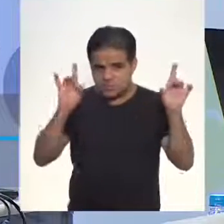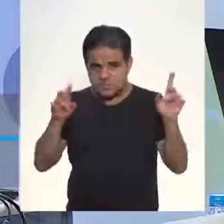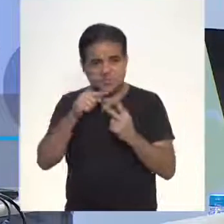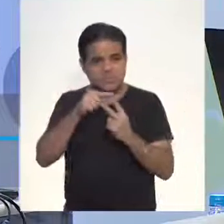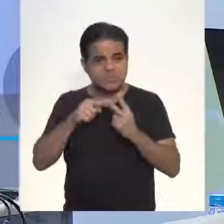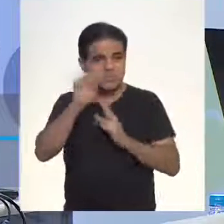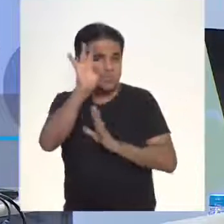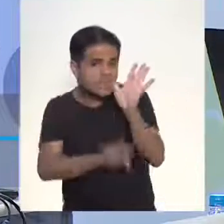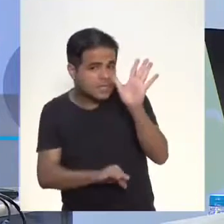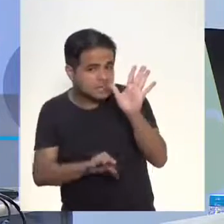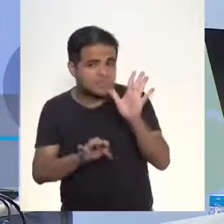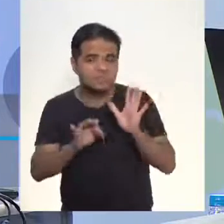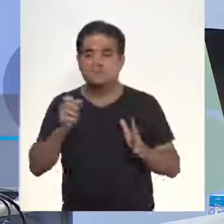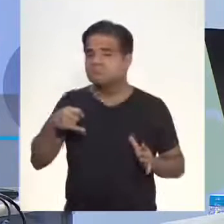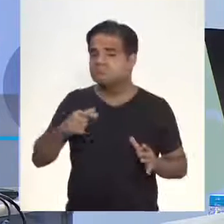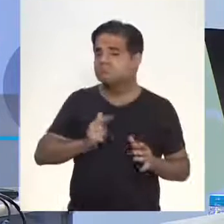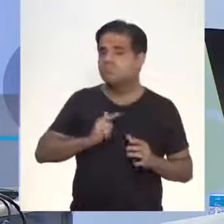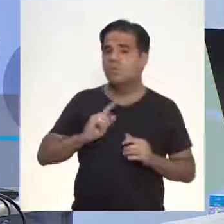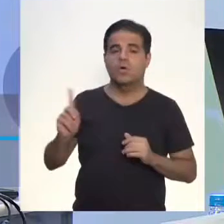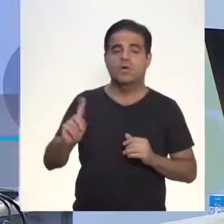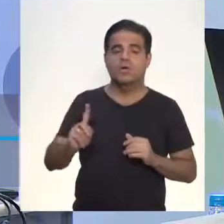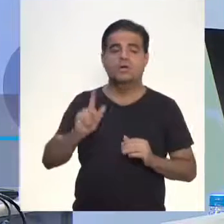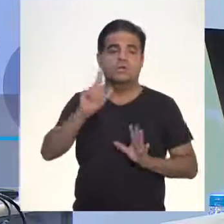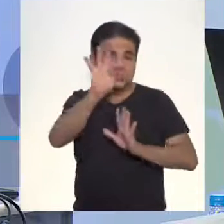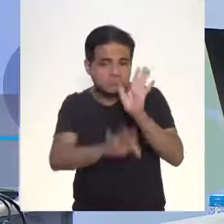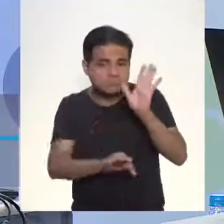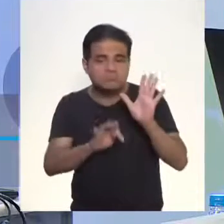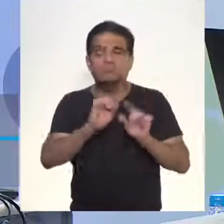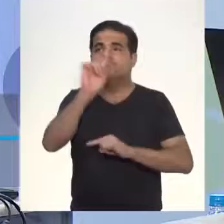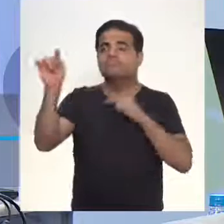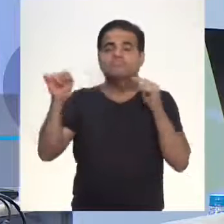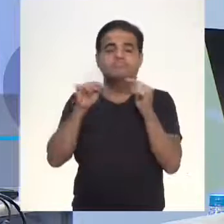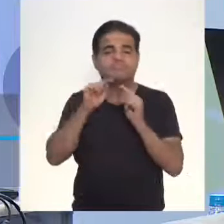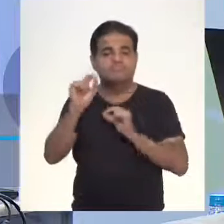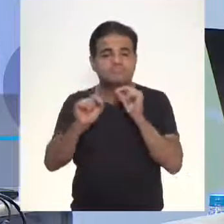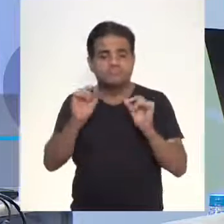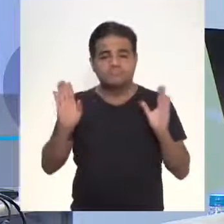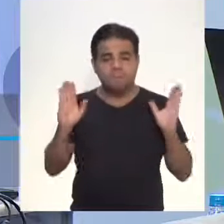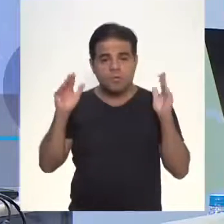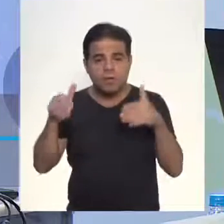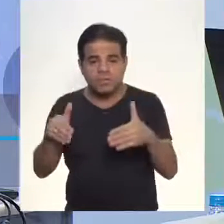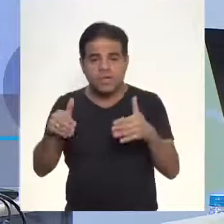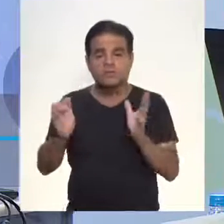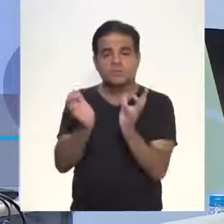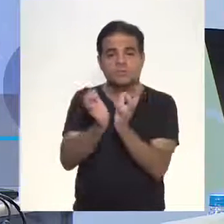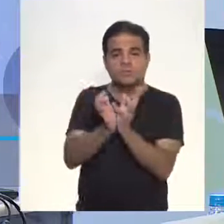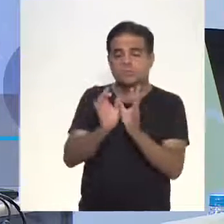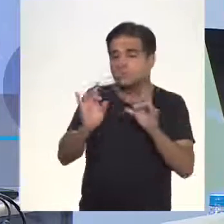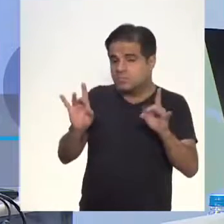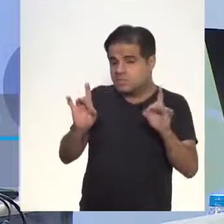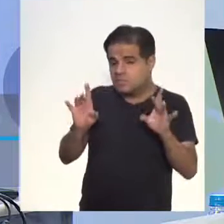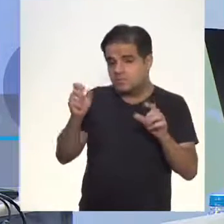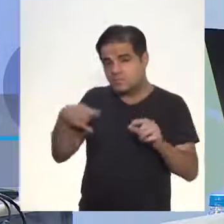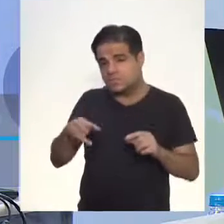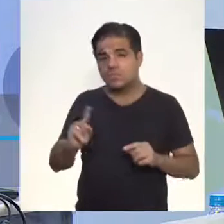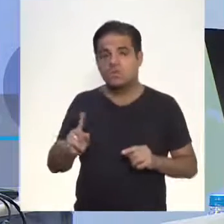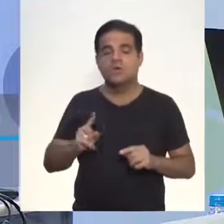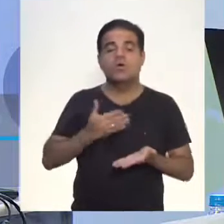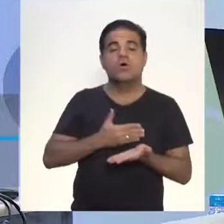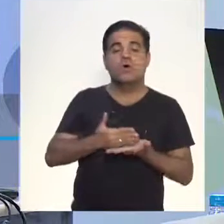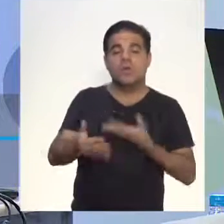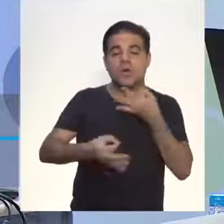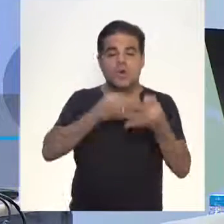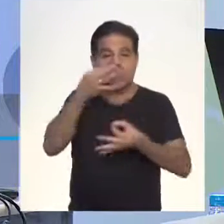né? Tinha uma intencionalidade aí voltada para um público específico? Eu começo comentando